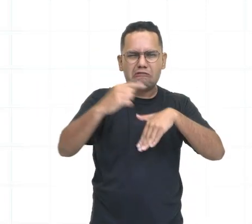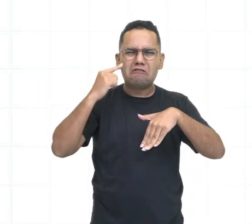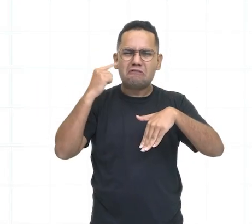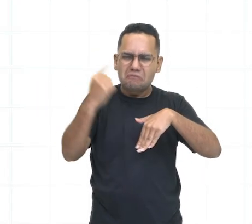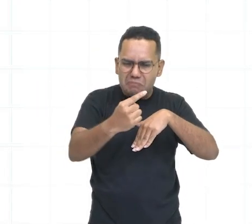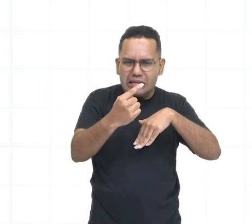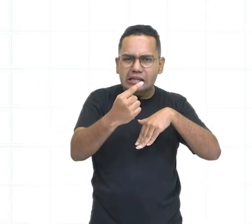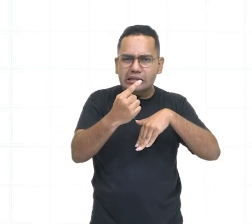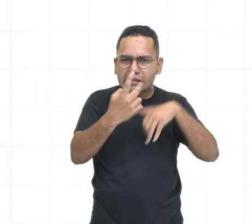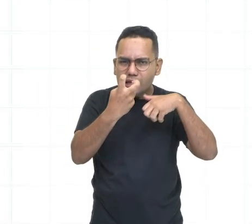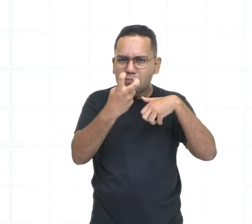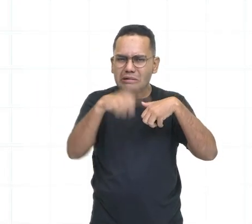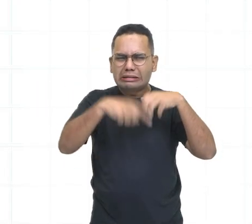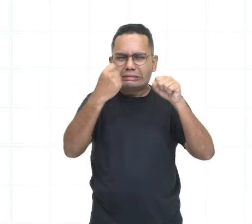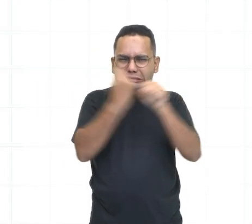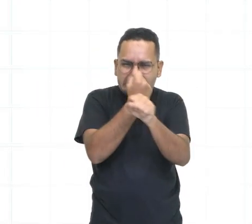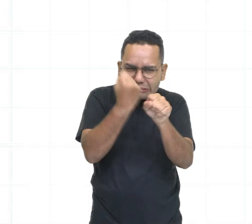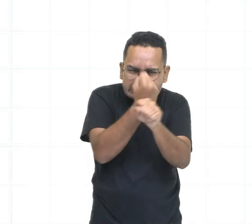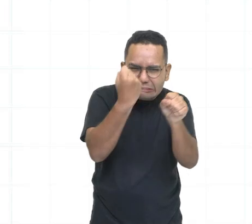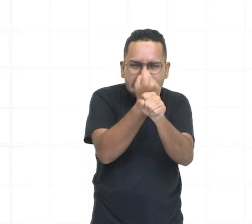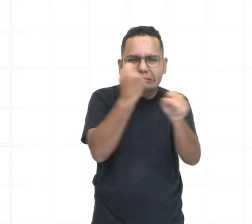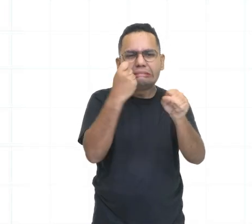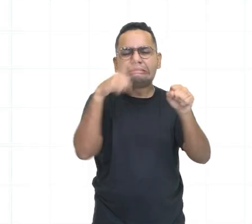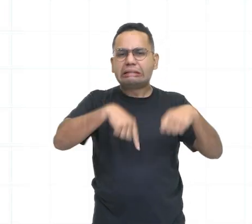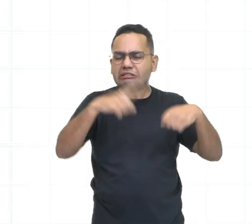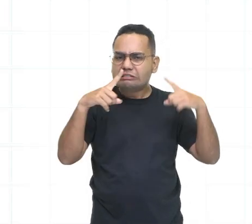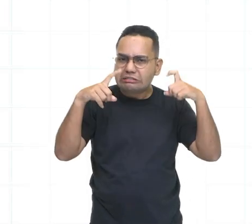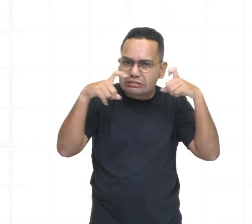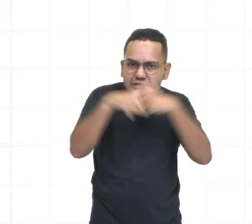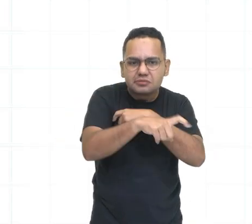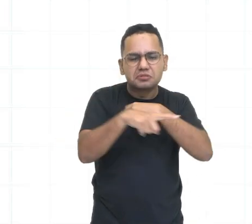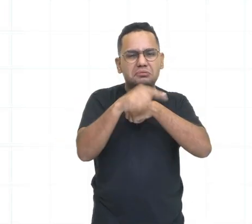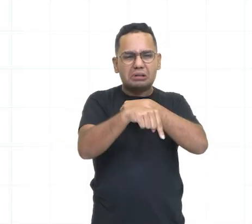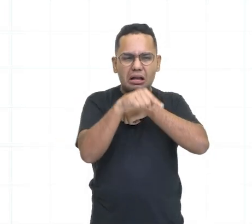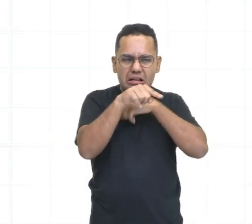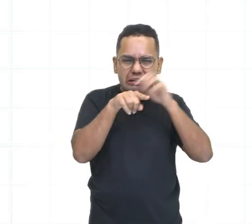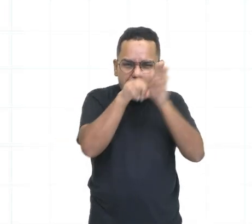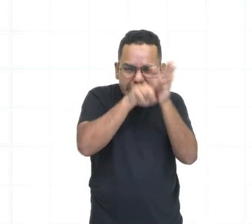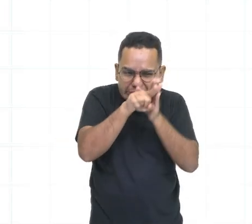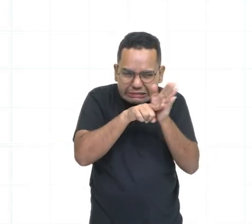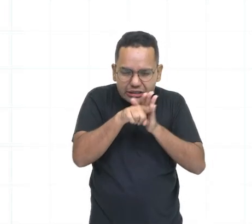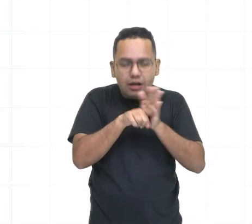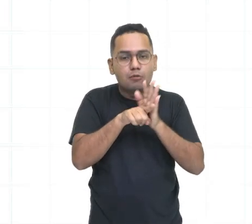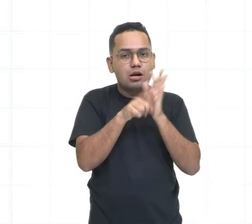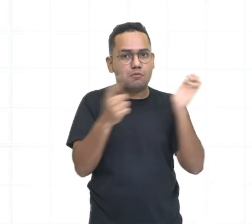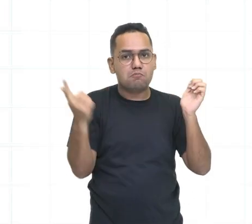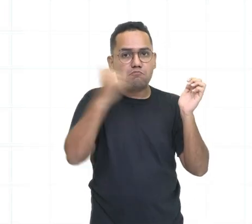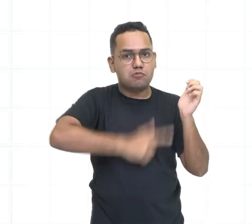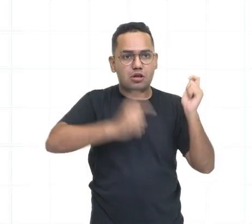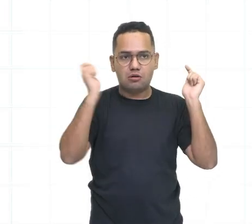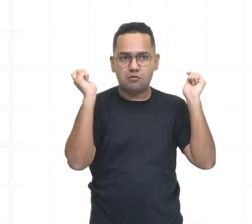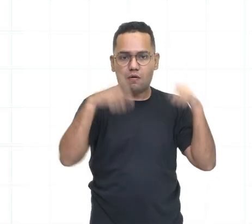de estudos que esse povo teve que ter para conseguir, né, se